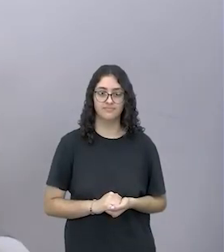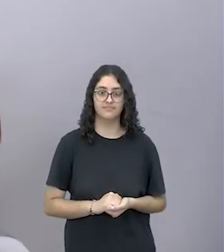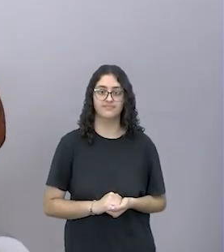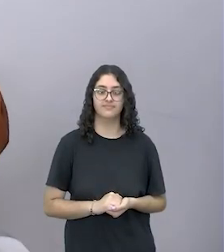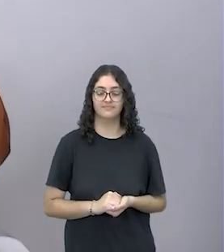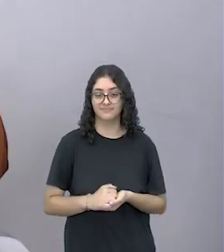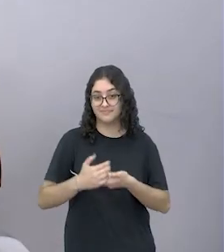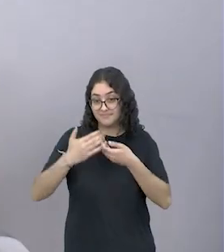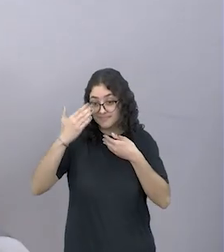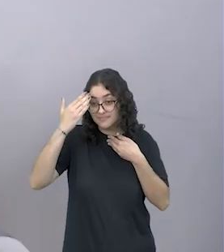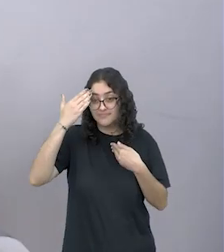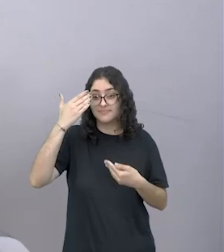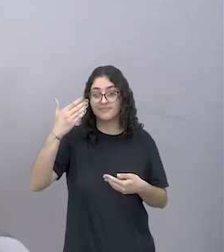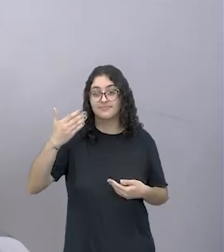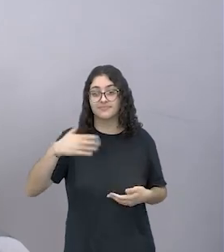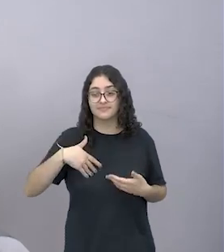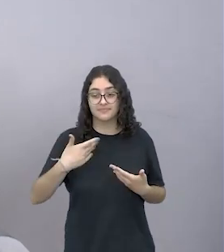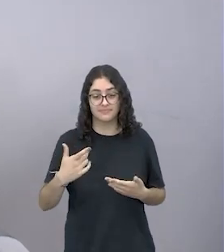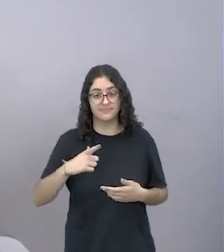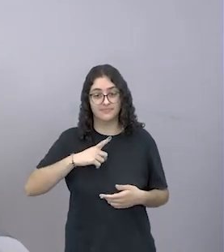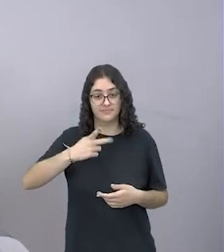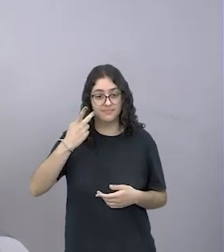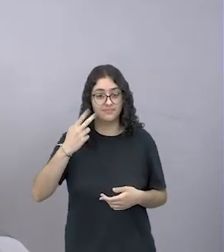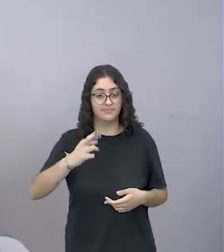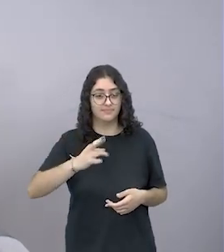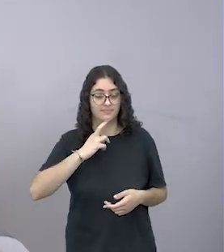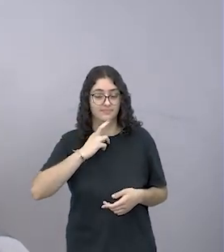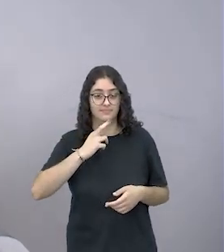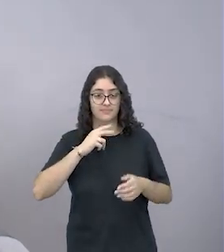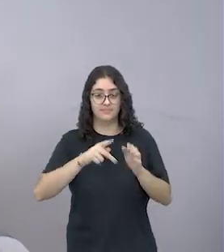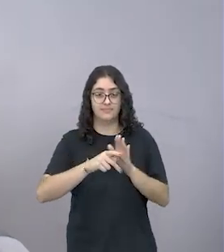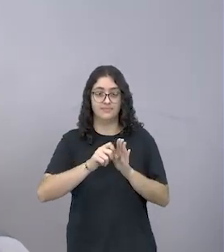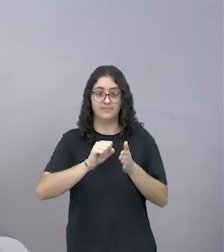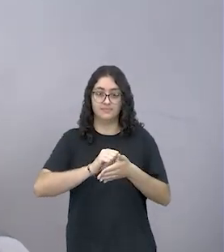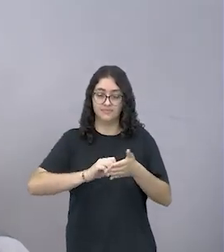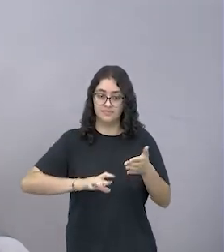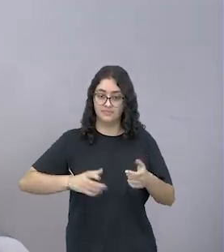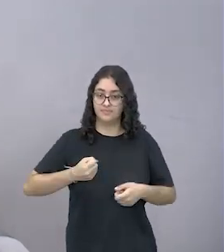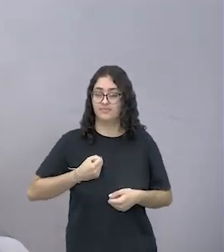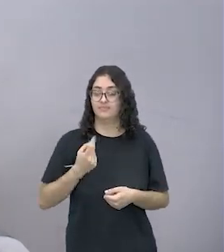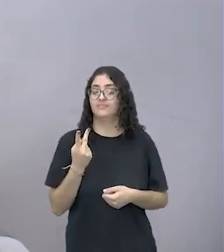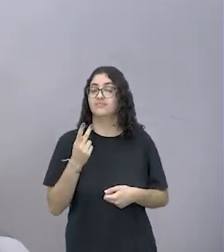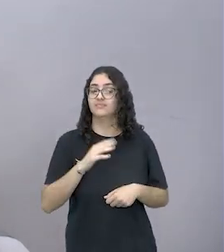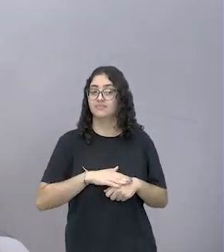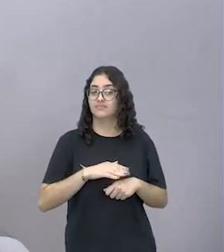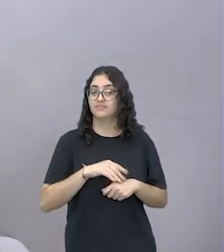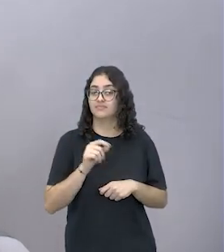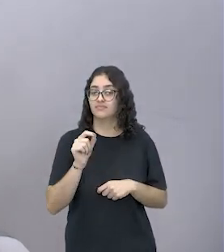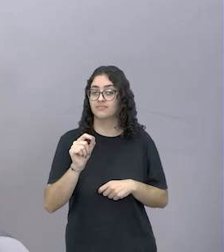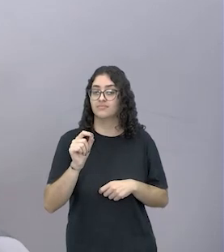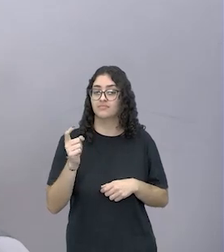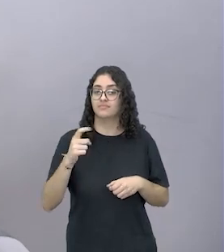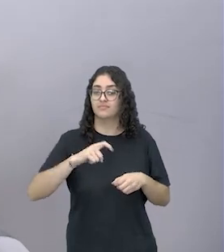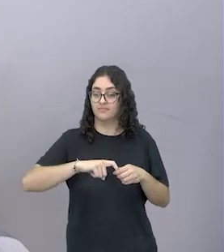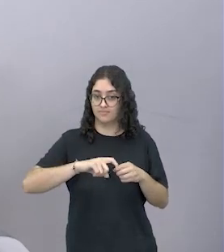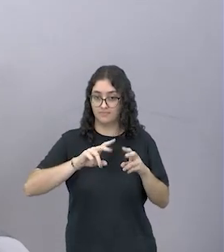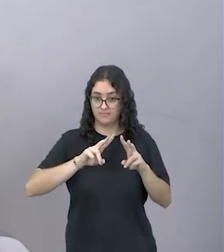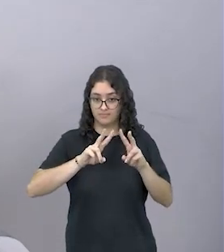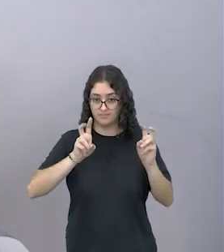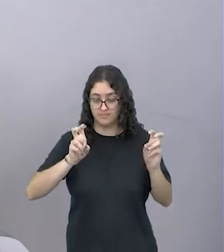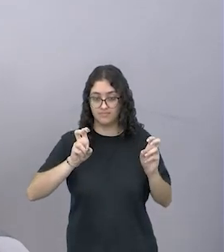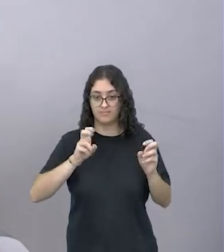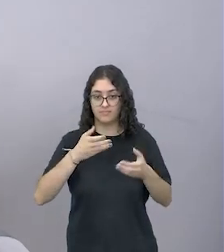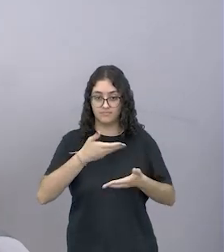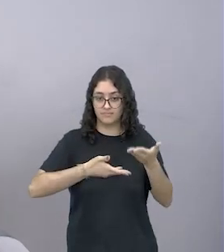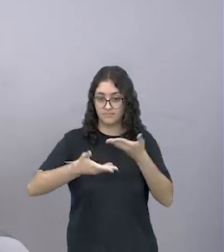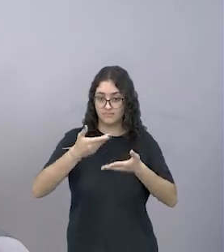Aí, obrigada. Então, aqui bastante resposta à questão número 2. É só para a gente fazer mesmo uma retomada aí, para a gente